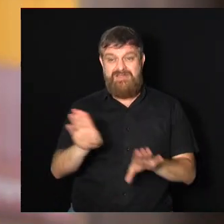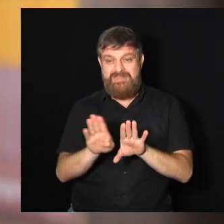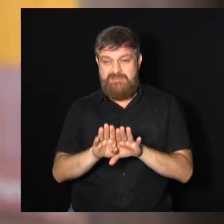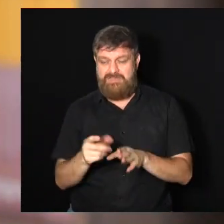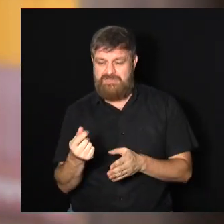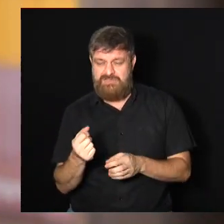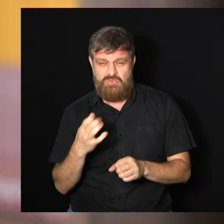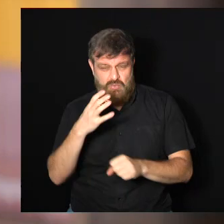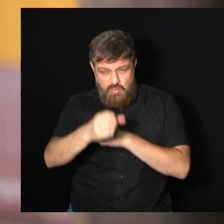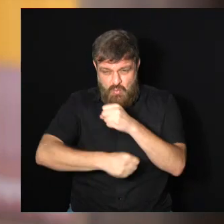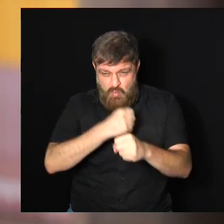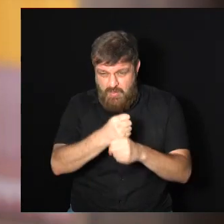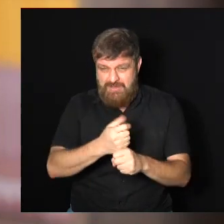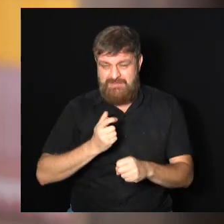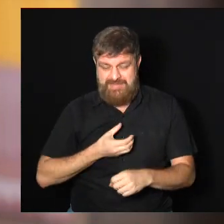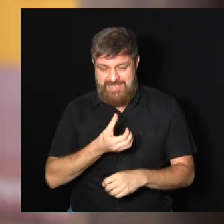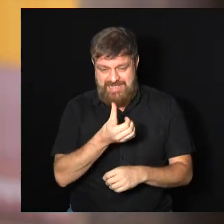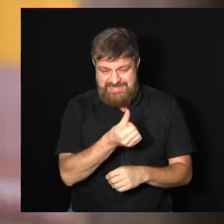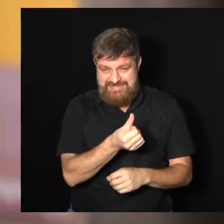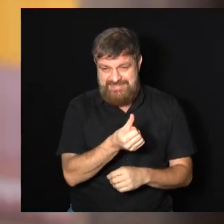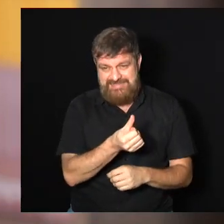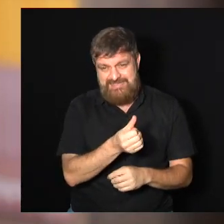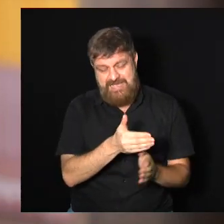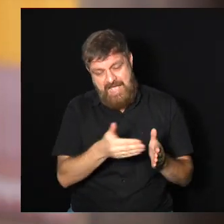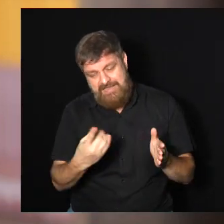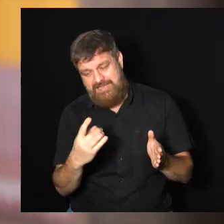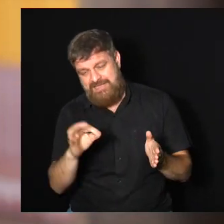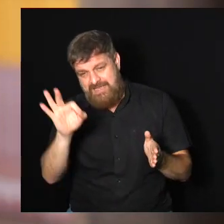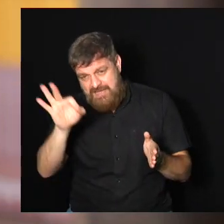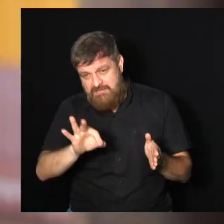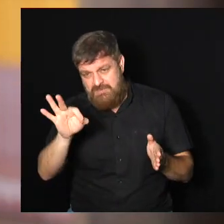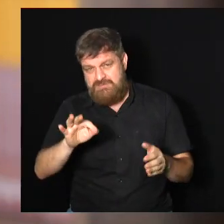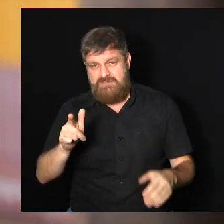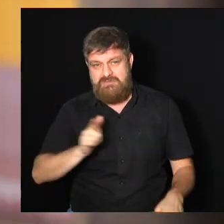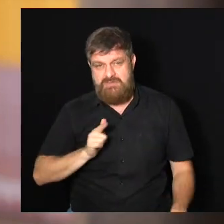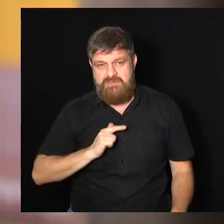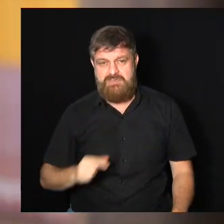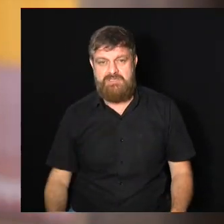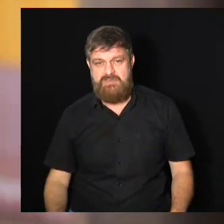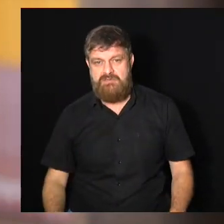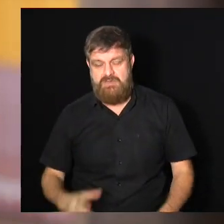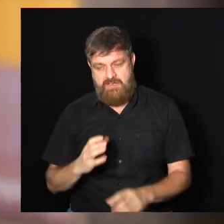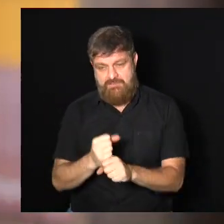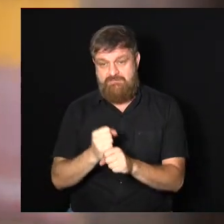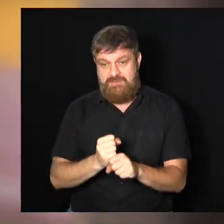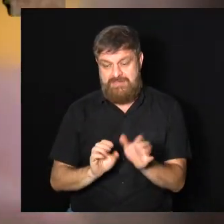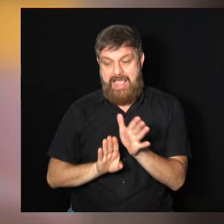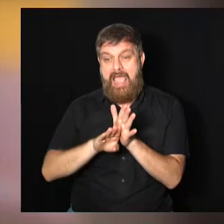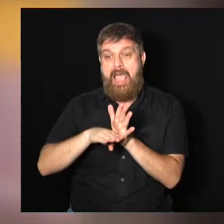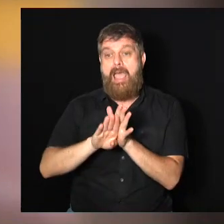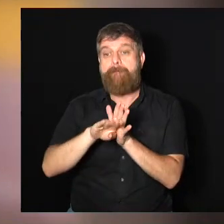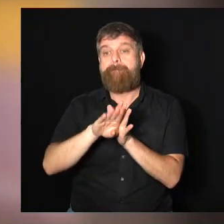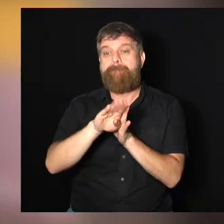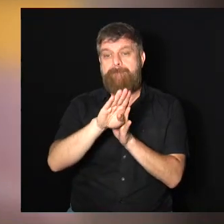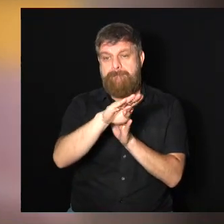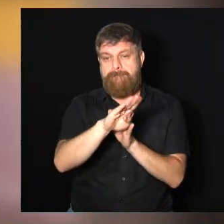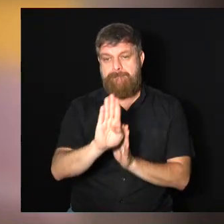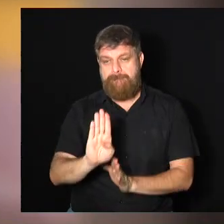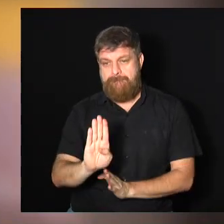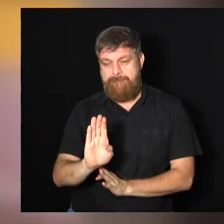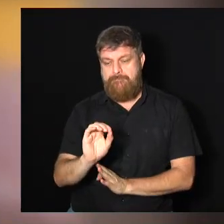dividendo anual, ele é de 6% a 10% na média. Isso é uma média do fundo calculado na Bolsa.